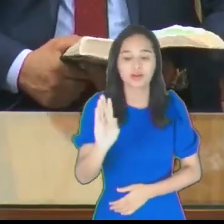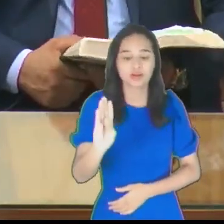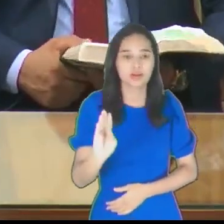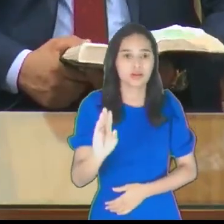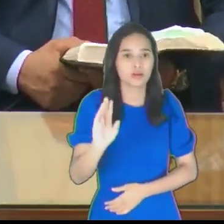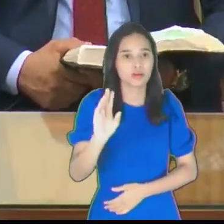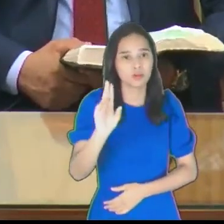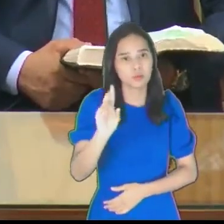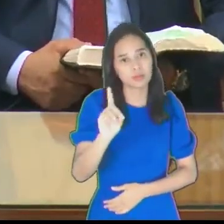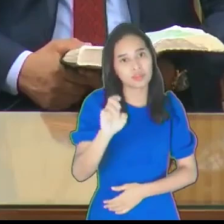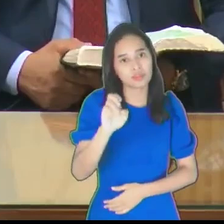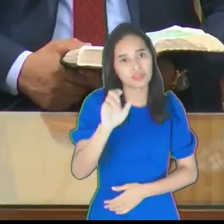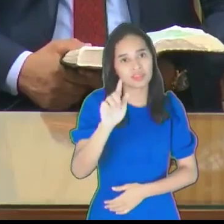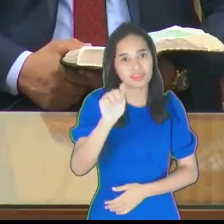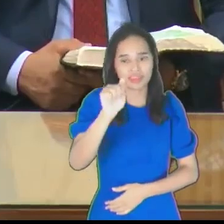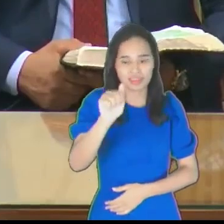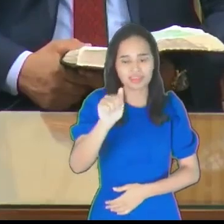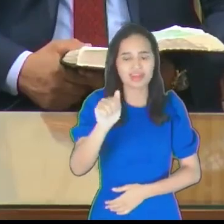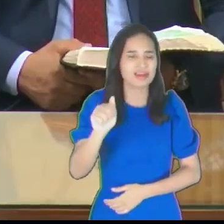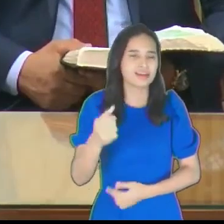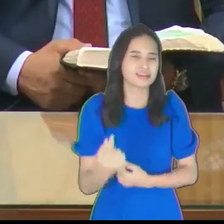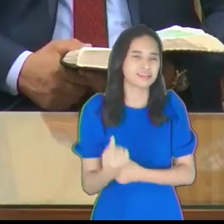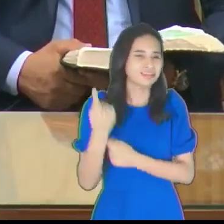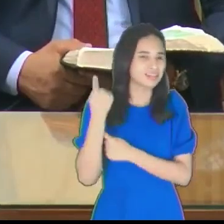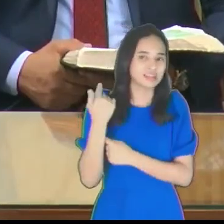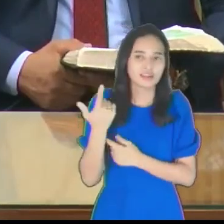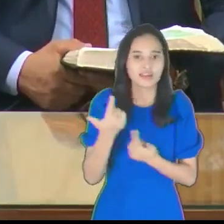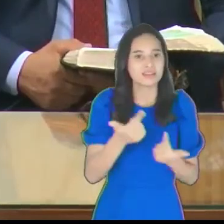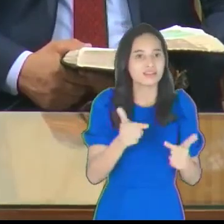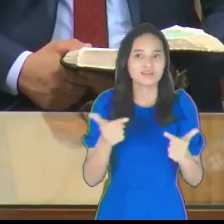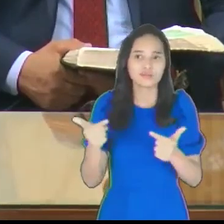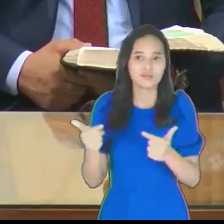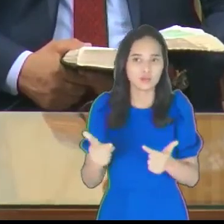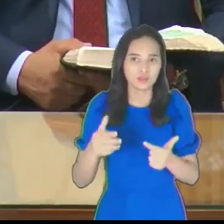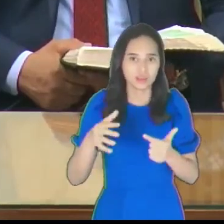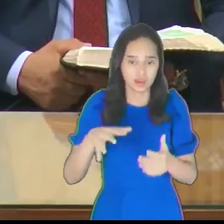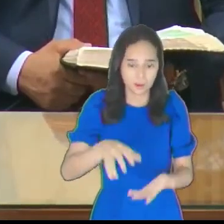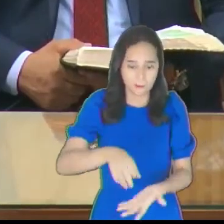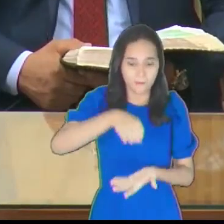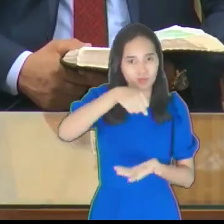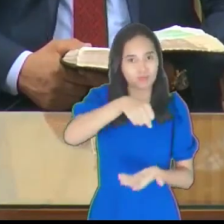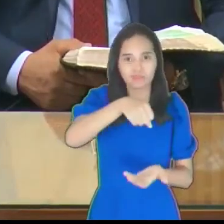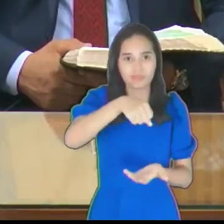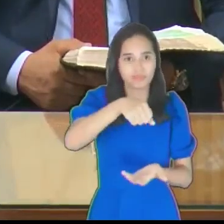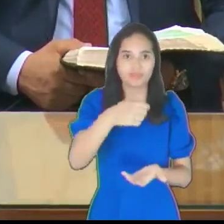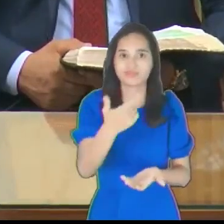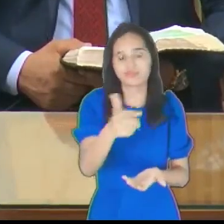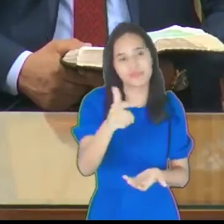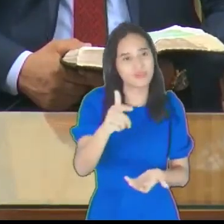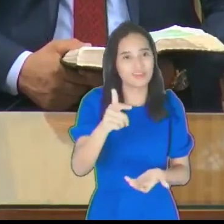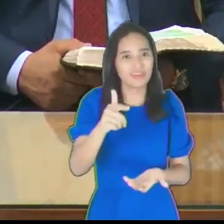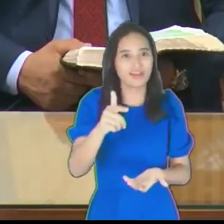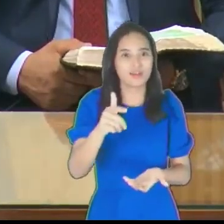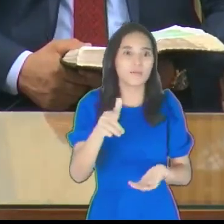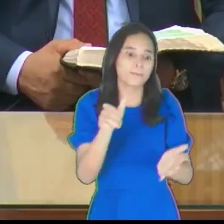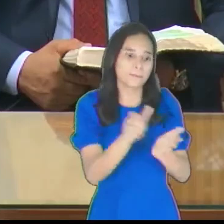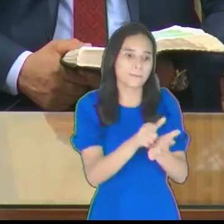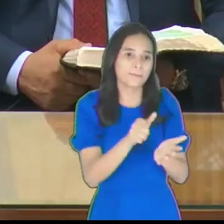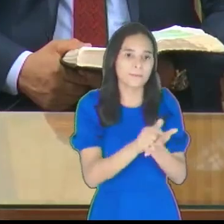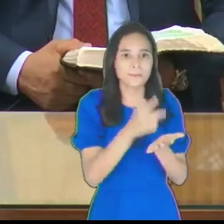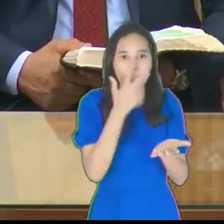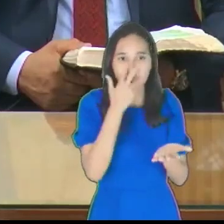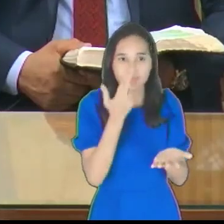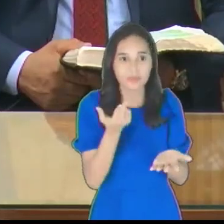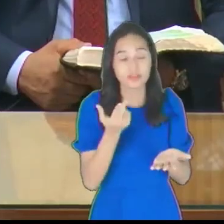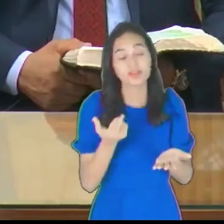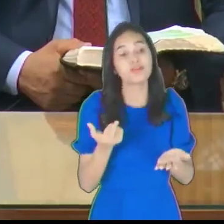sacola plástica. Eram umas folhas de papel bem grandes em cima do balcão. Era assim ou não era, irmãos amados? E um pé de sapateiro,